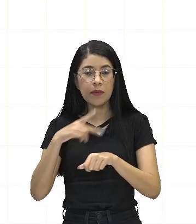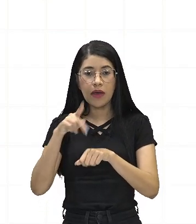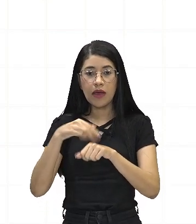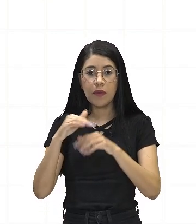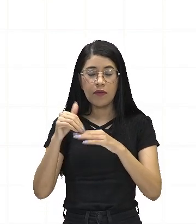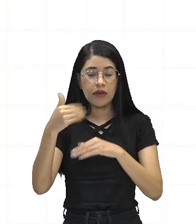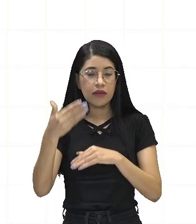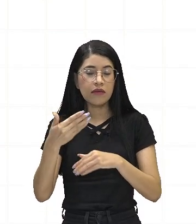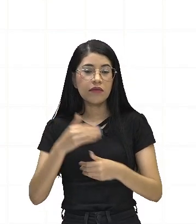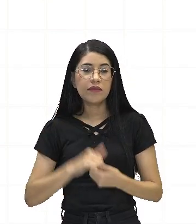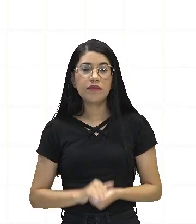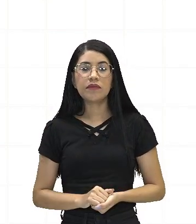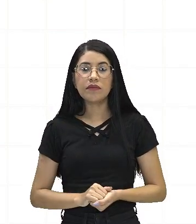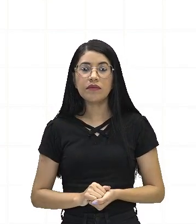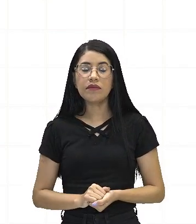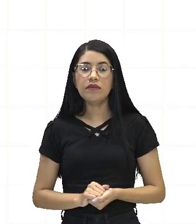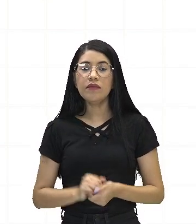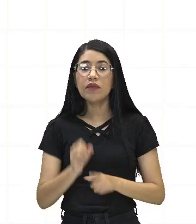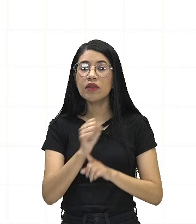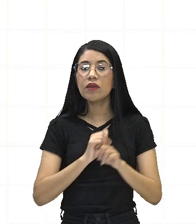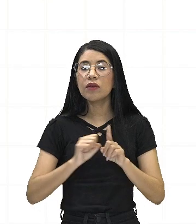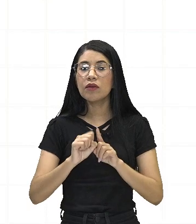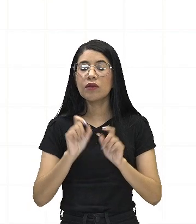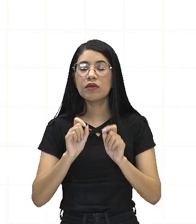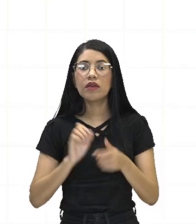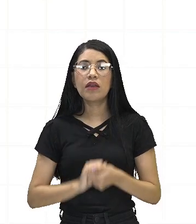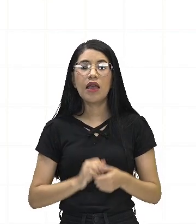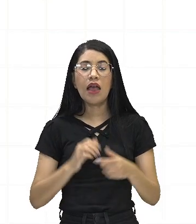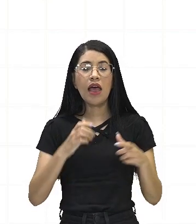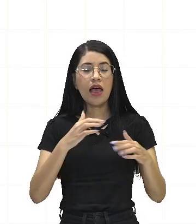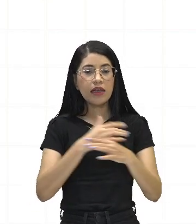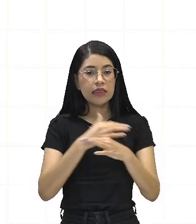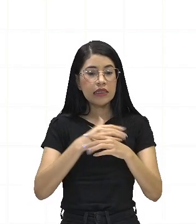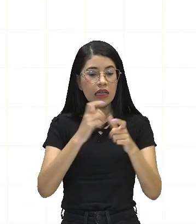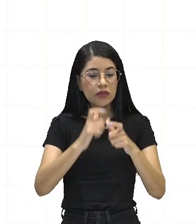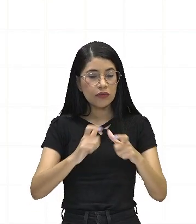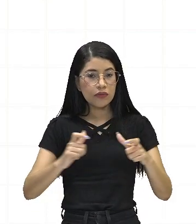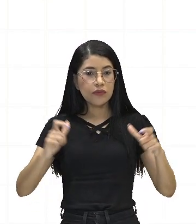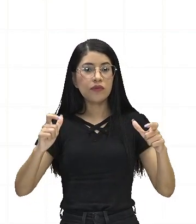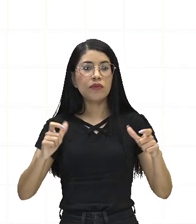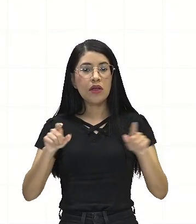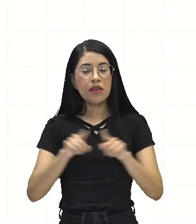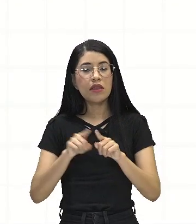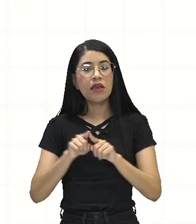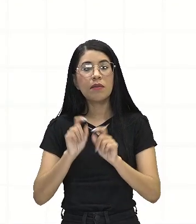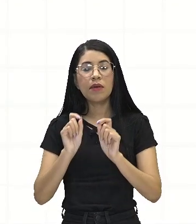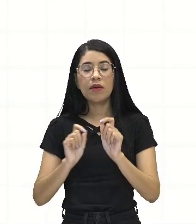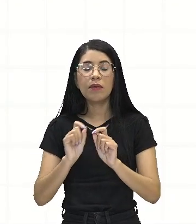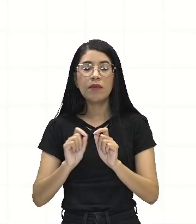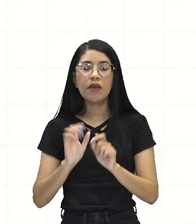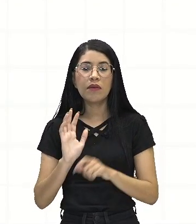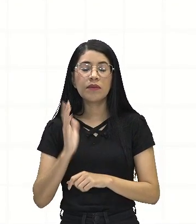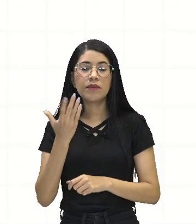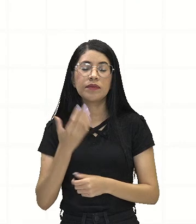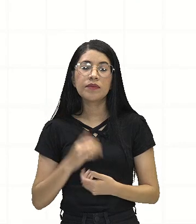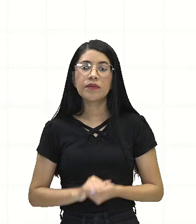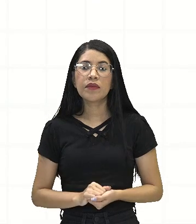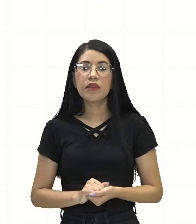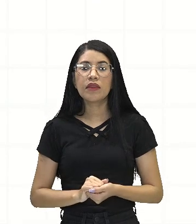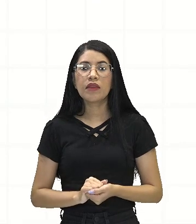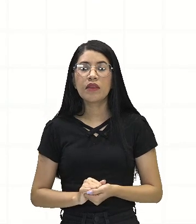impactos econômicos, sociais e ambientais. Os econômicos, a gente tem a riqueza para a elite agrária, a modernização